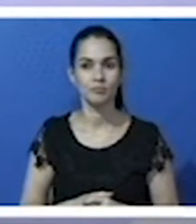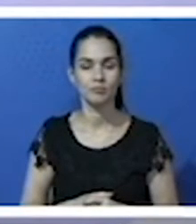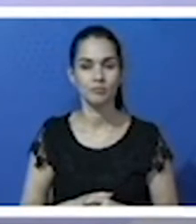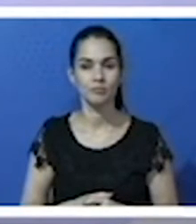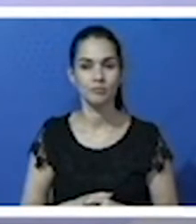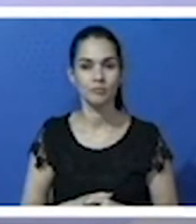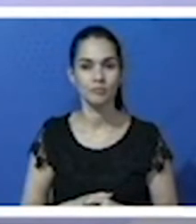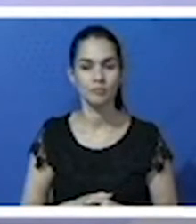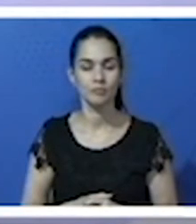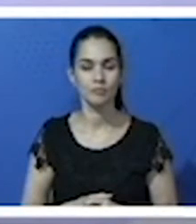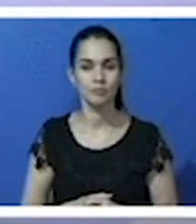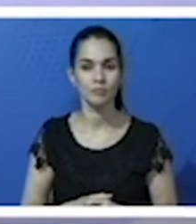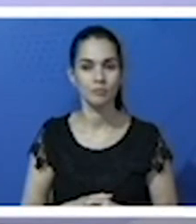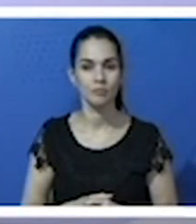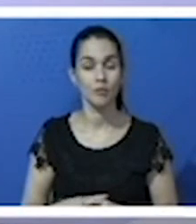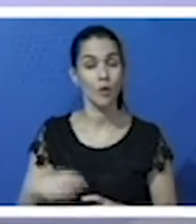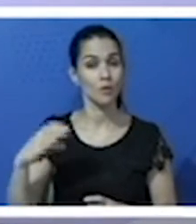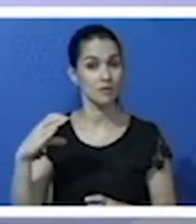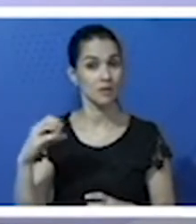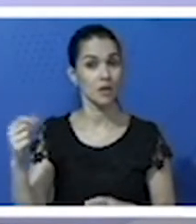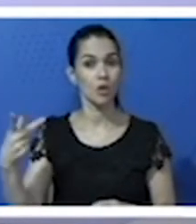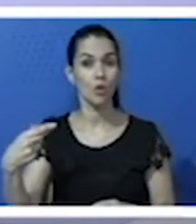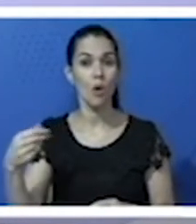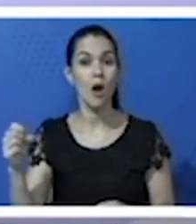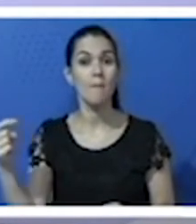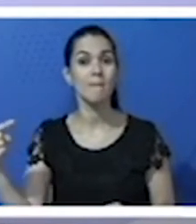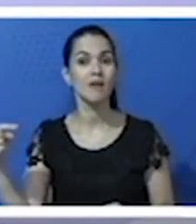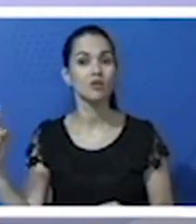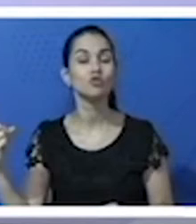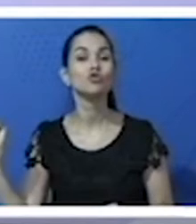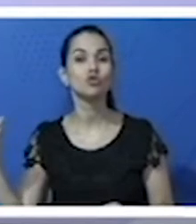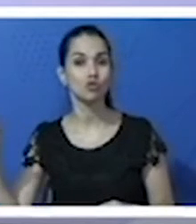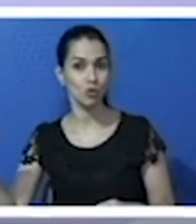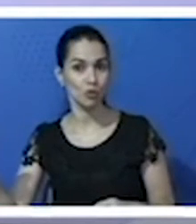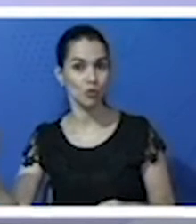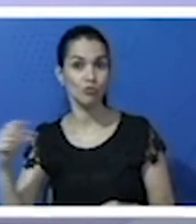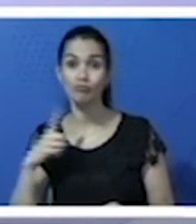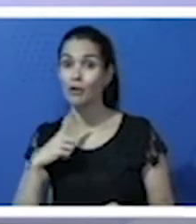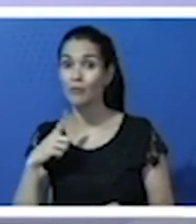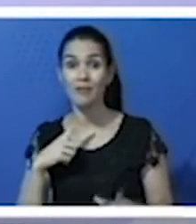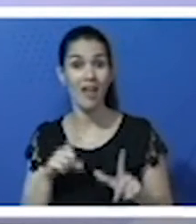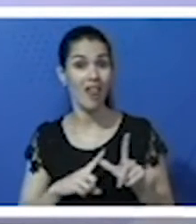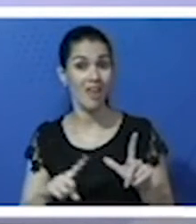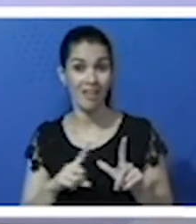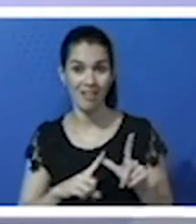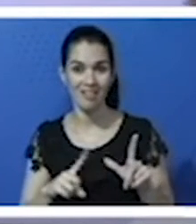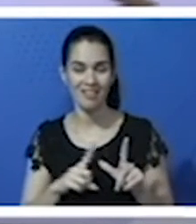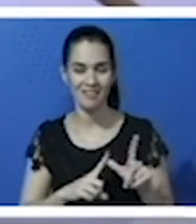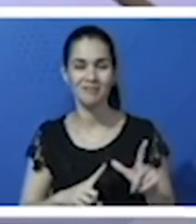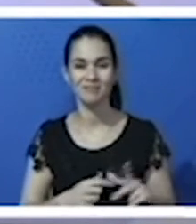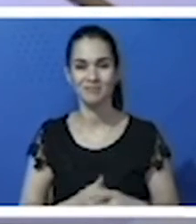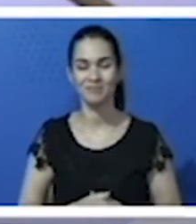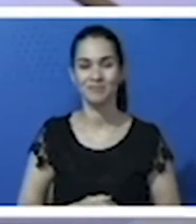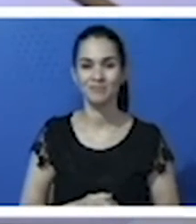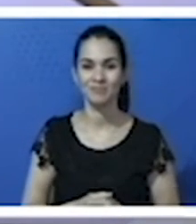letra. E o c é o número que não tem letra, no caso aqui é o menos